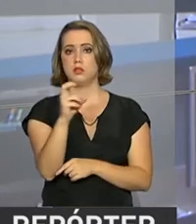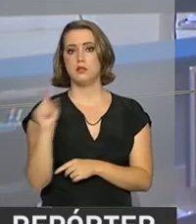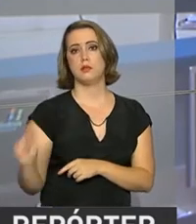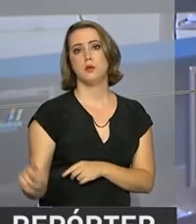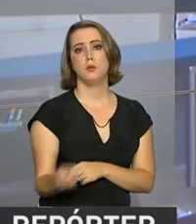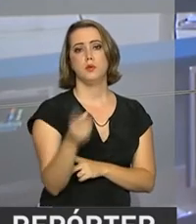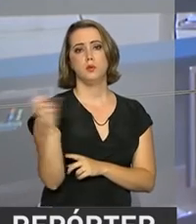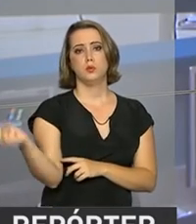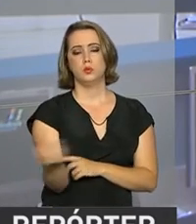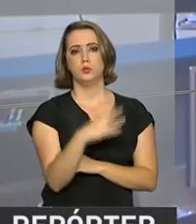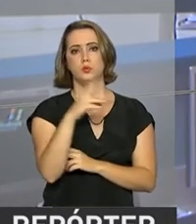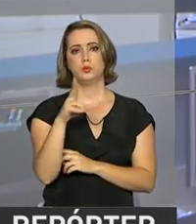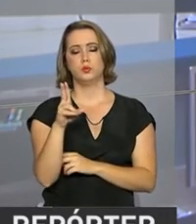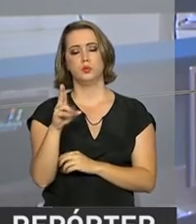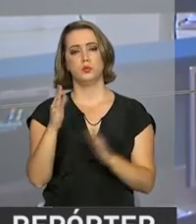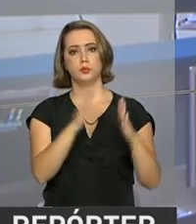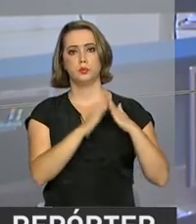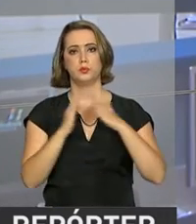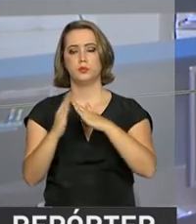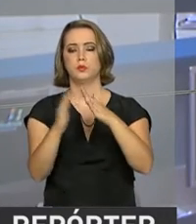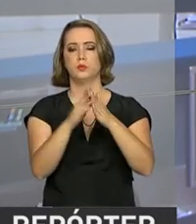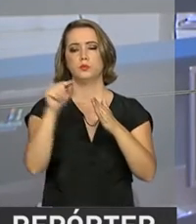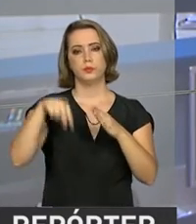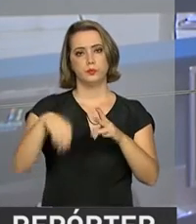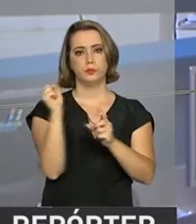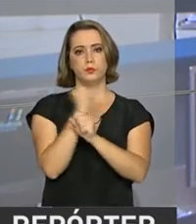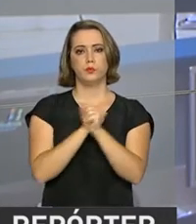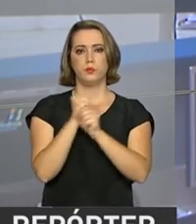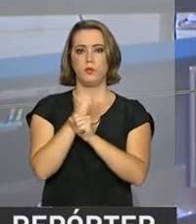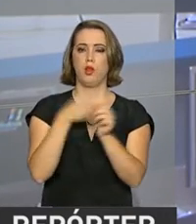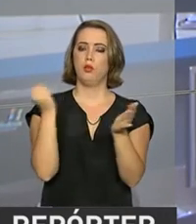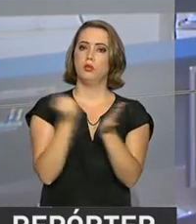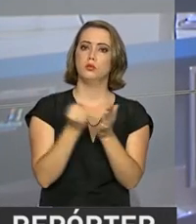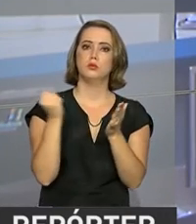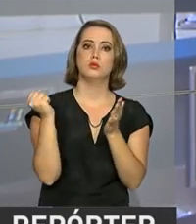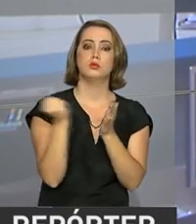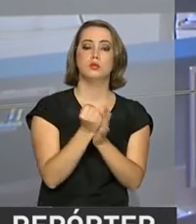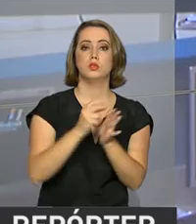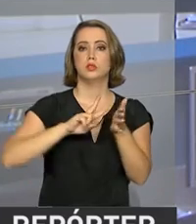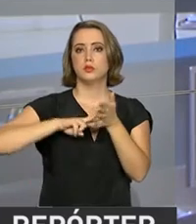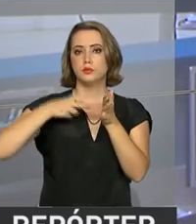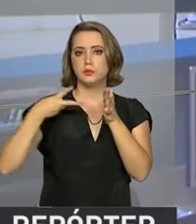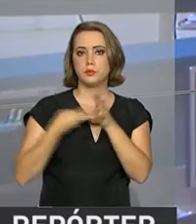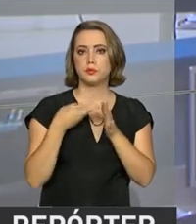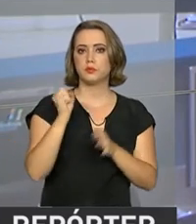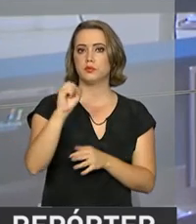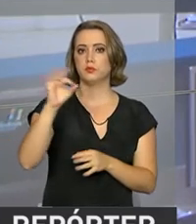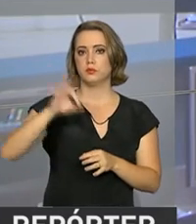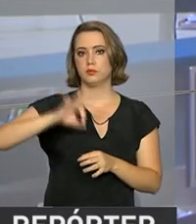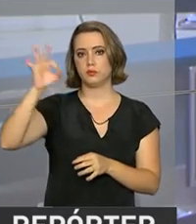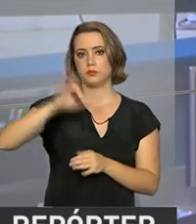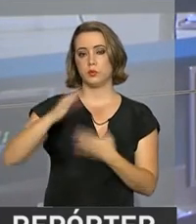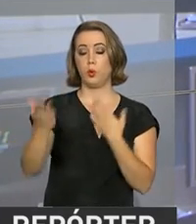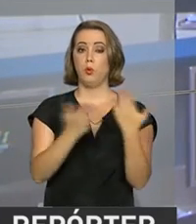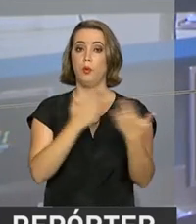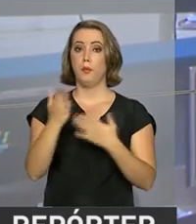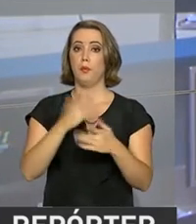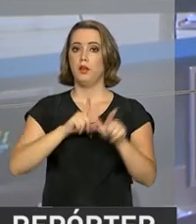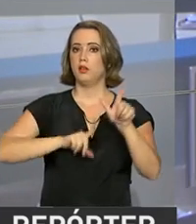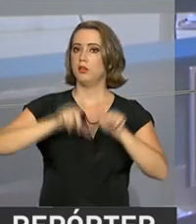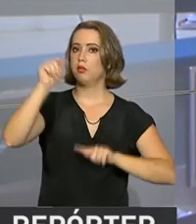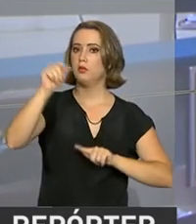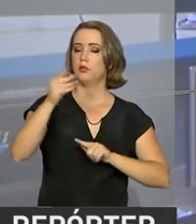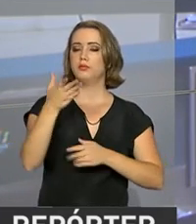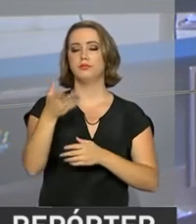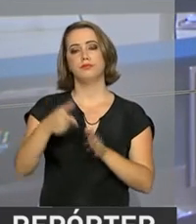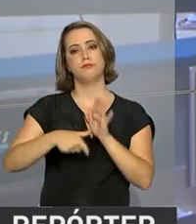novas unidades em 2017 o número de contratações previsto representa um aumento de 80 por cento em relação ao recorde anterior